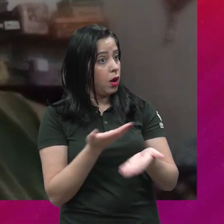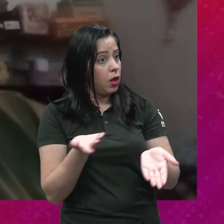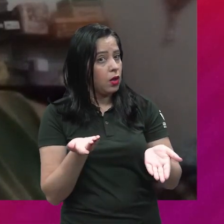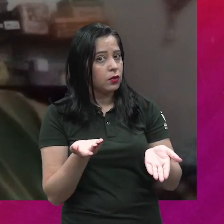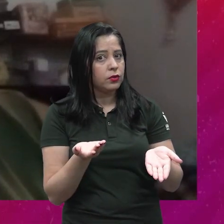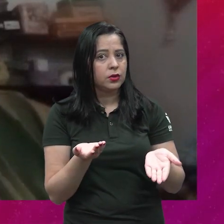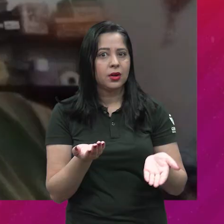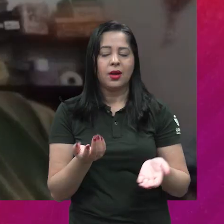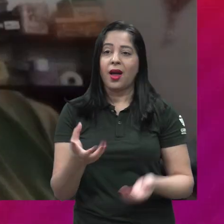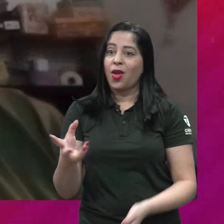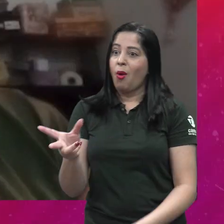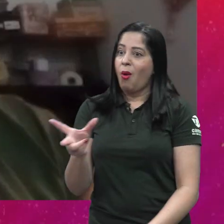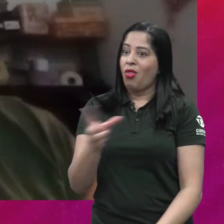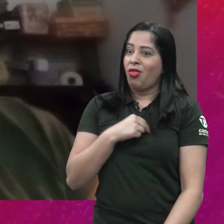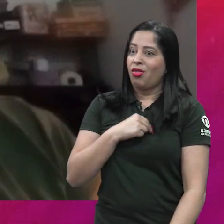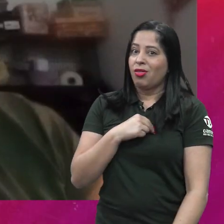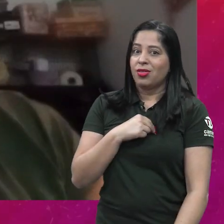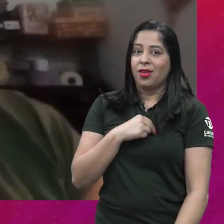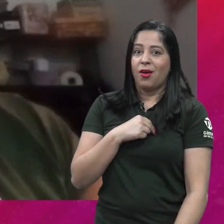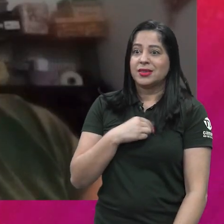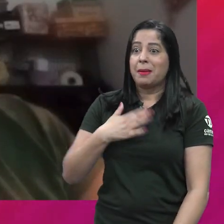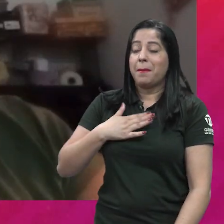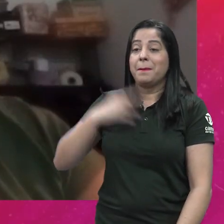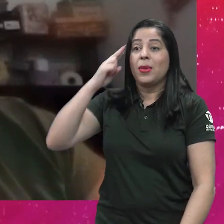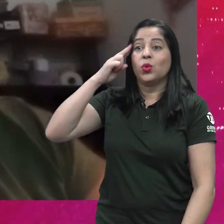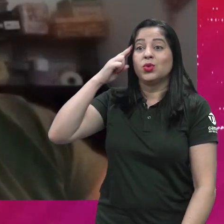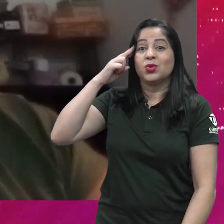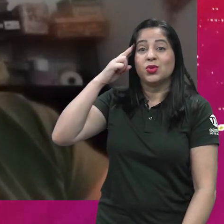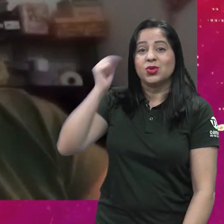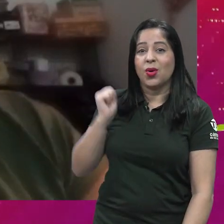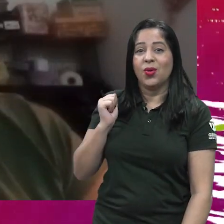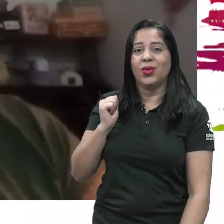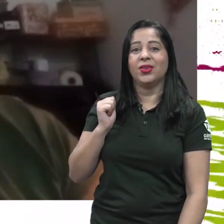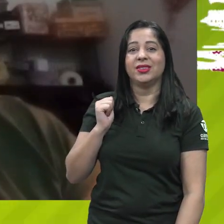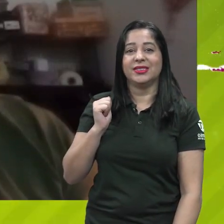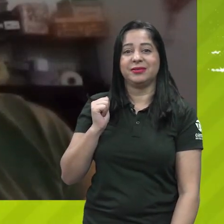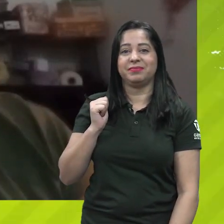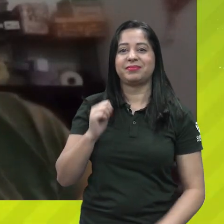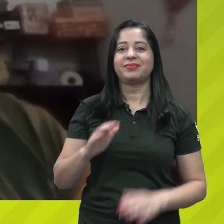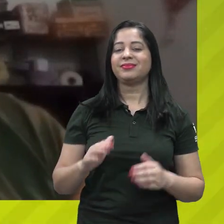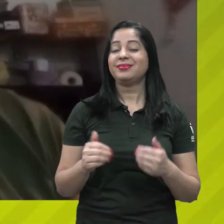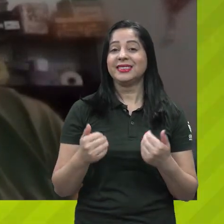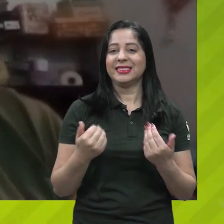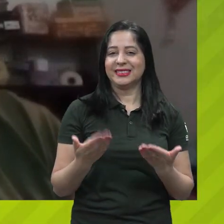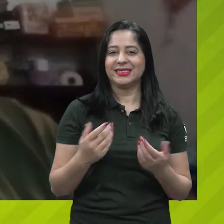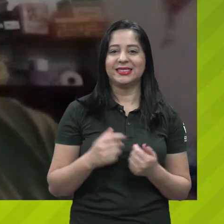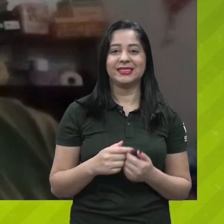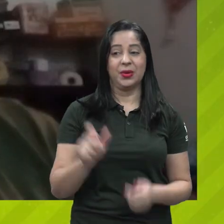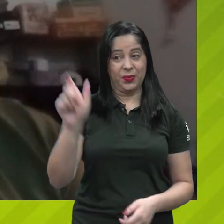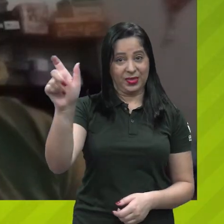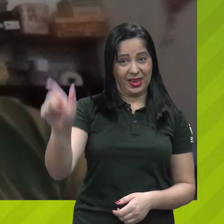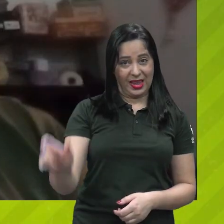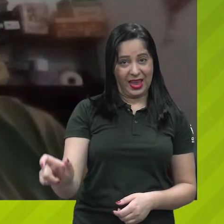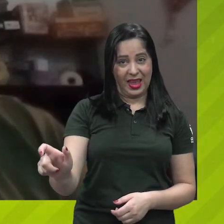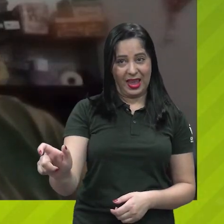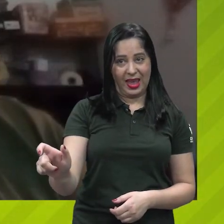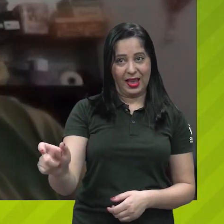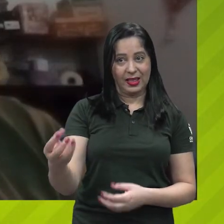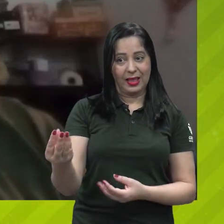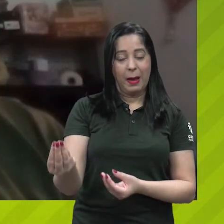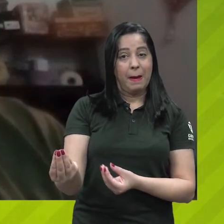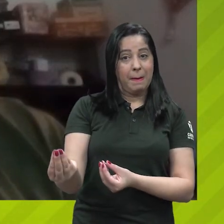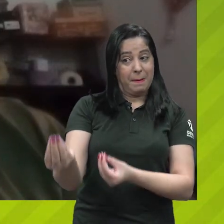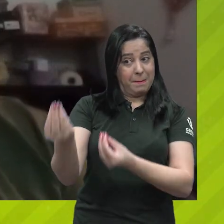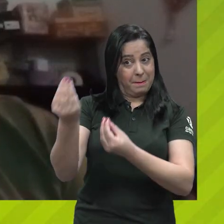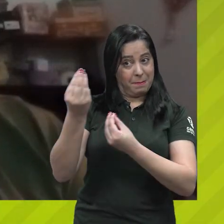mim. Eu fiquei, nossa, é o meu sonho. E o engraçado é que quando ela veio trazer o